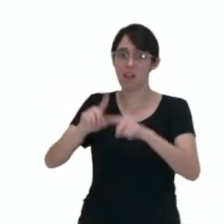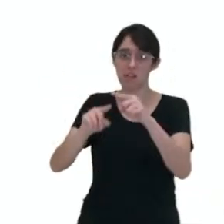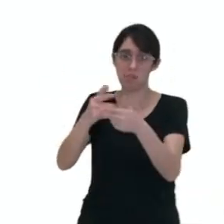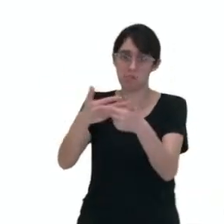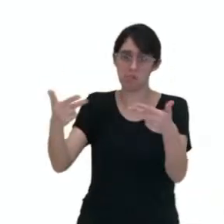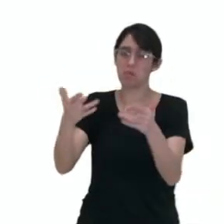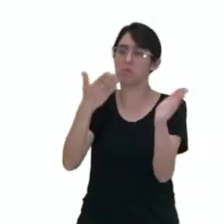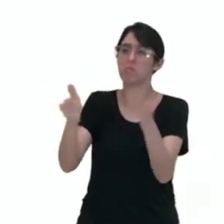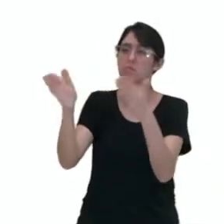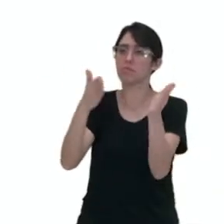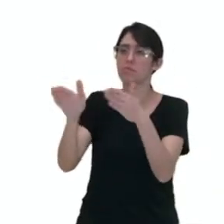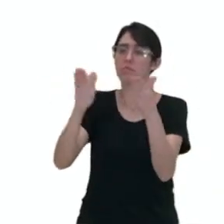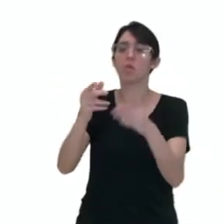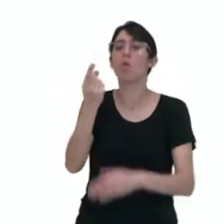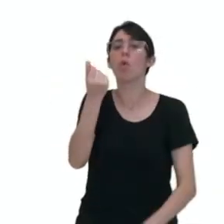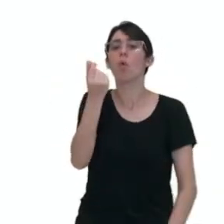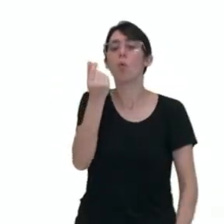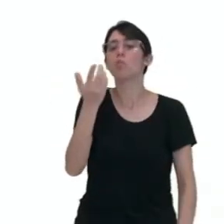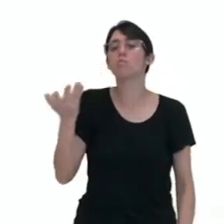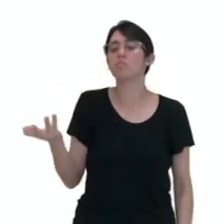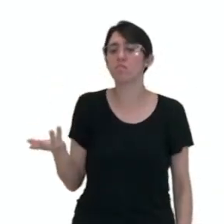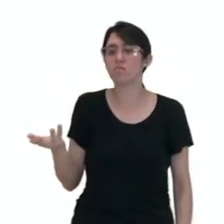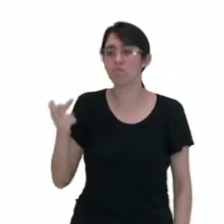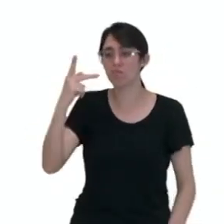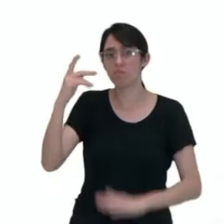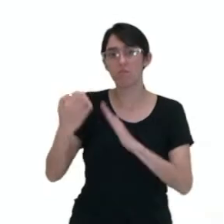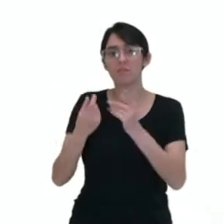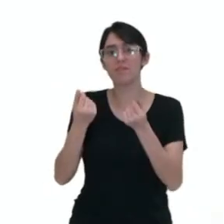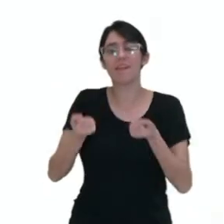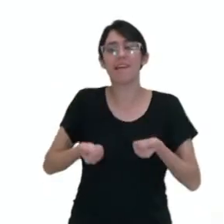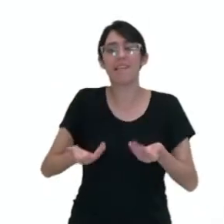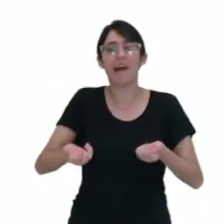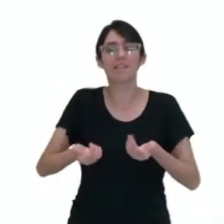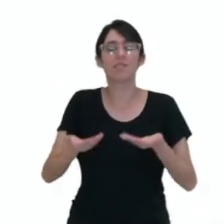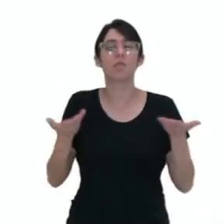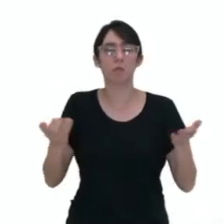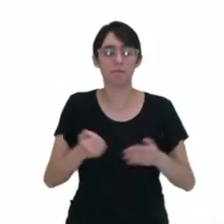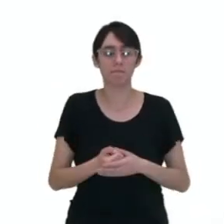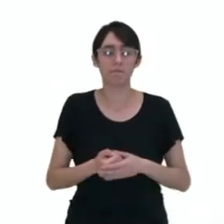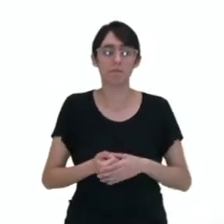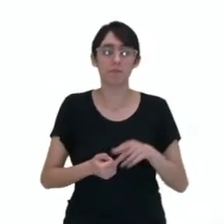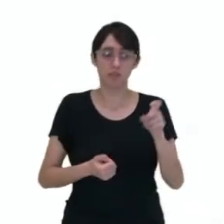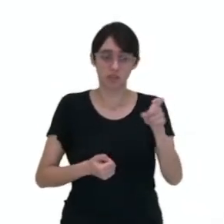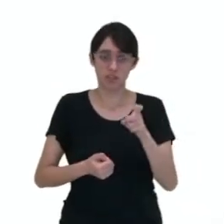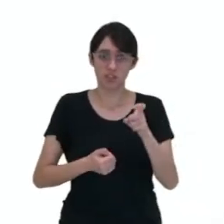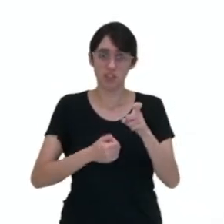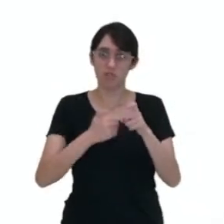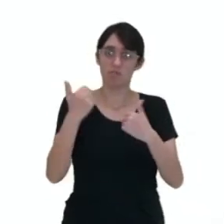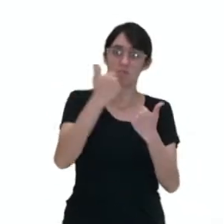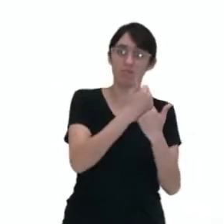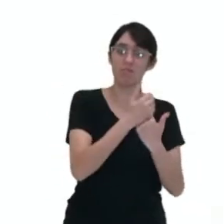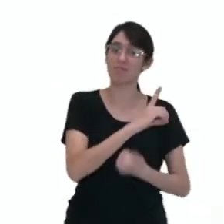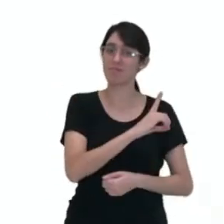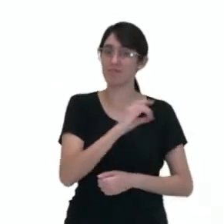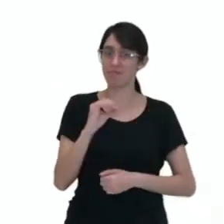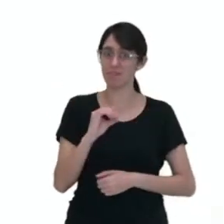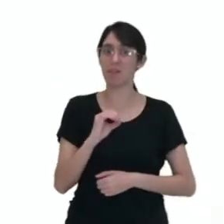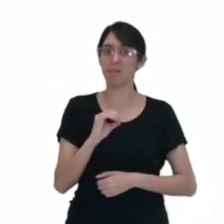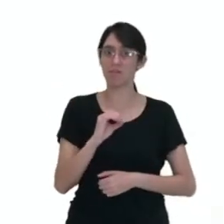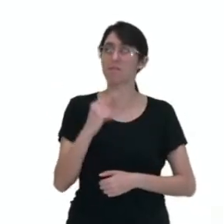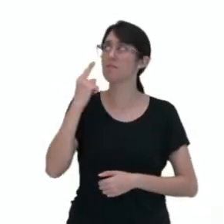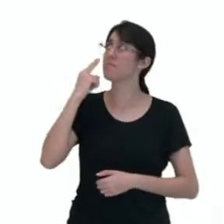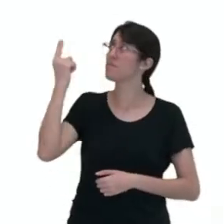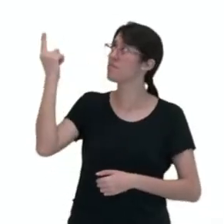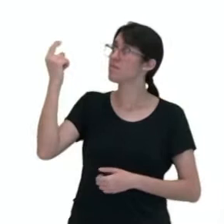vai ser o custo que ela vai ter? Então eu vou substituir no lugar do X o 100, fazendo o produto aqui dá